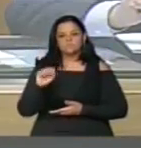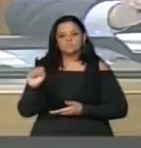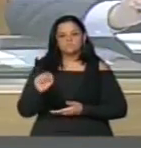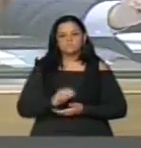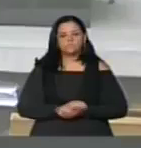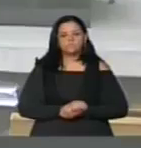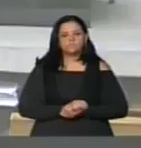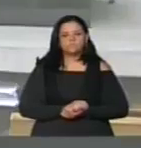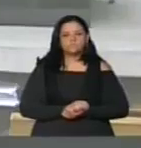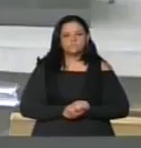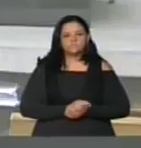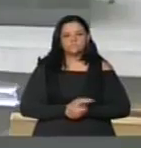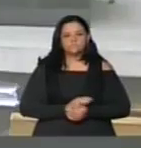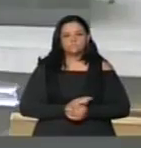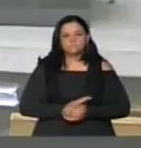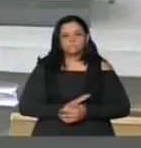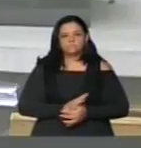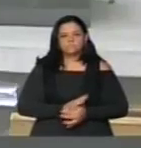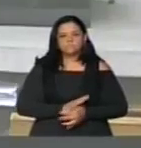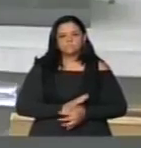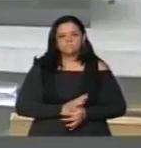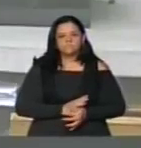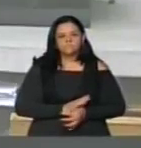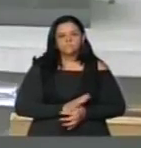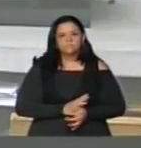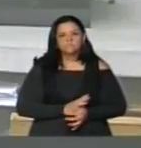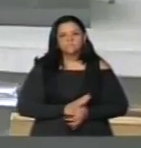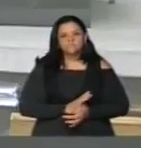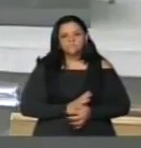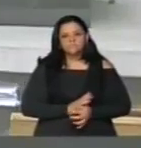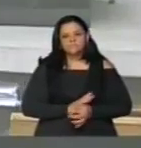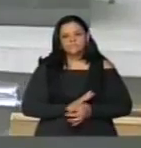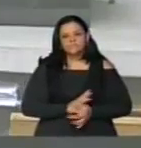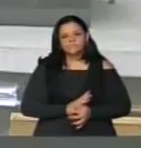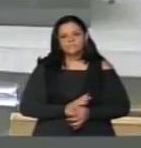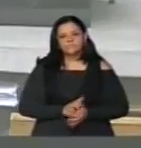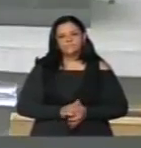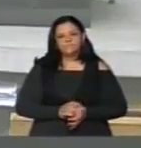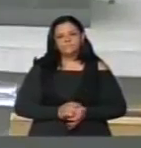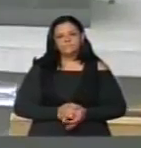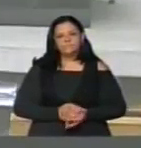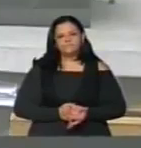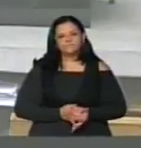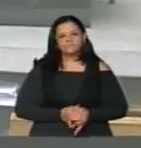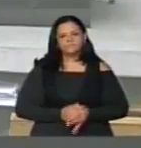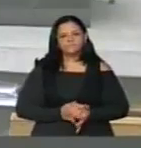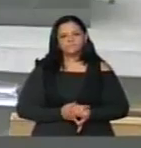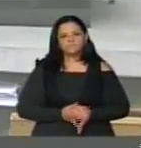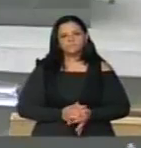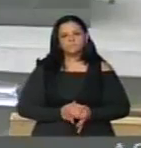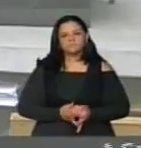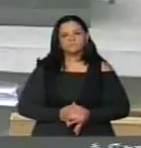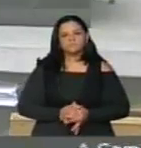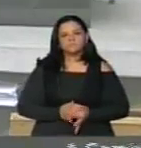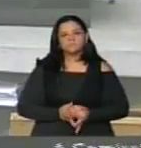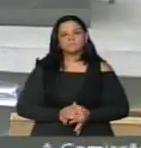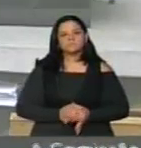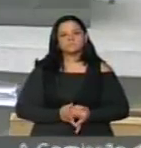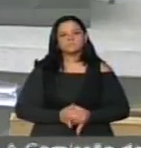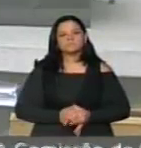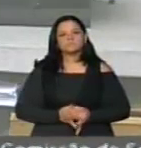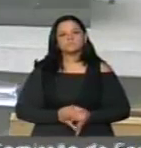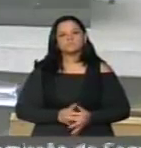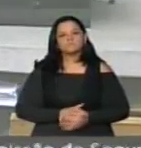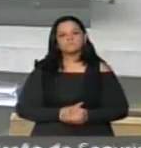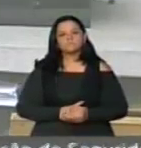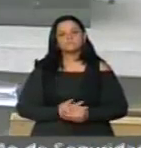João. Acelera, senhor presidente, meus colegas parlamentares, como em público comprometido com o desenvolvimento do nosso